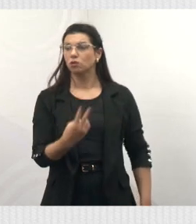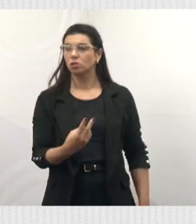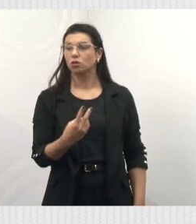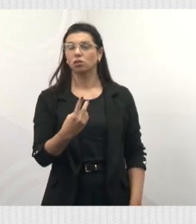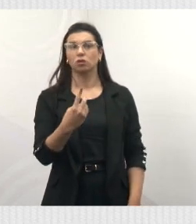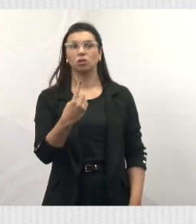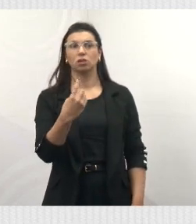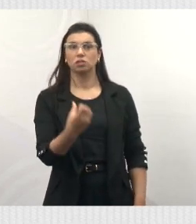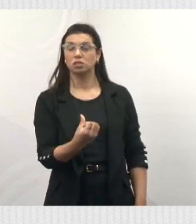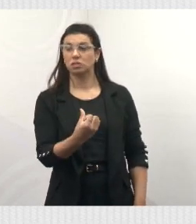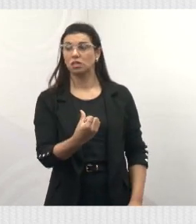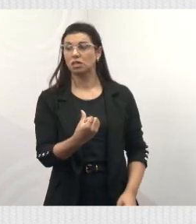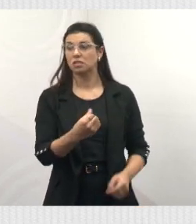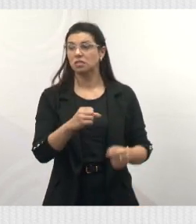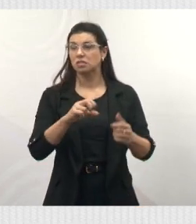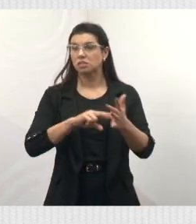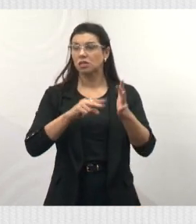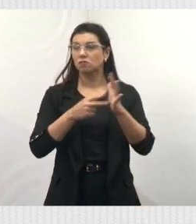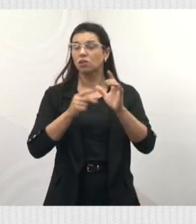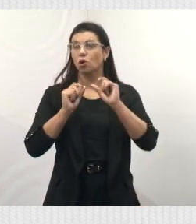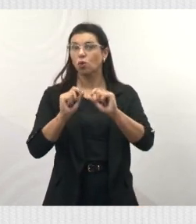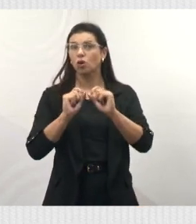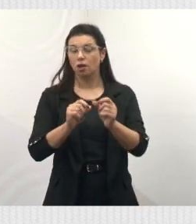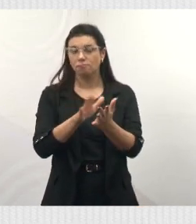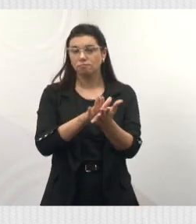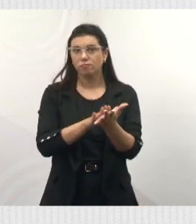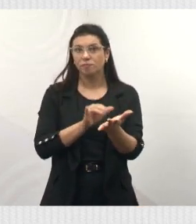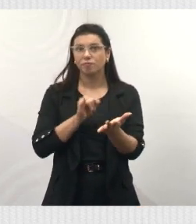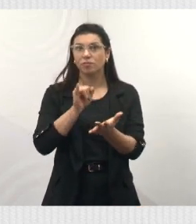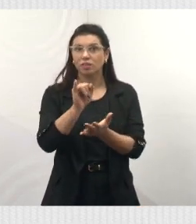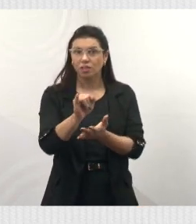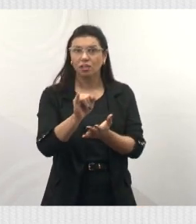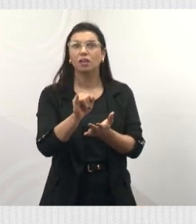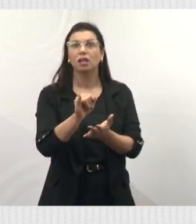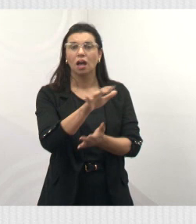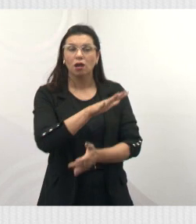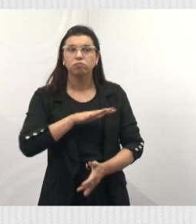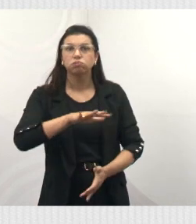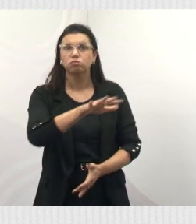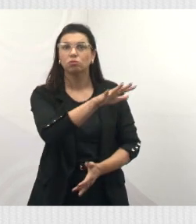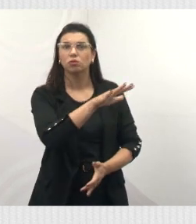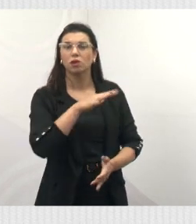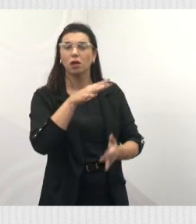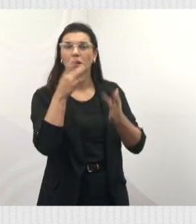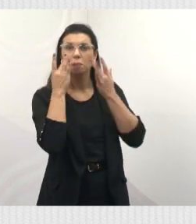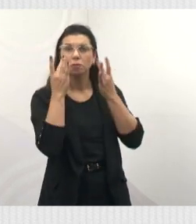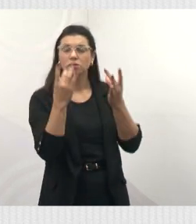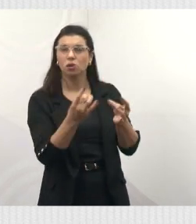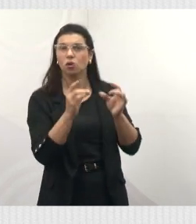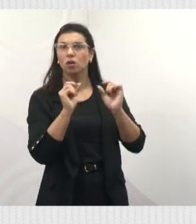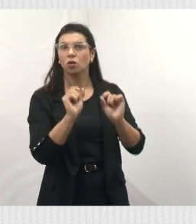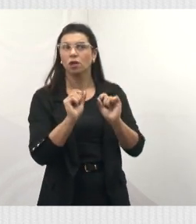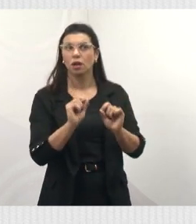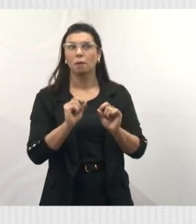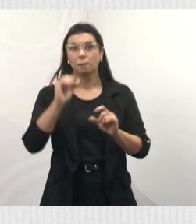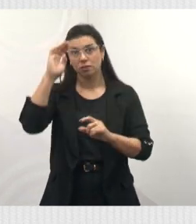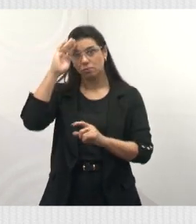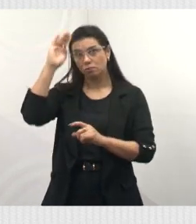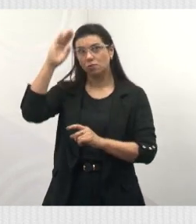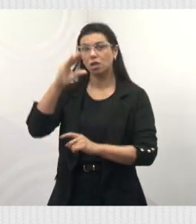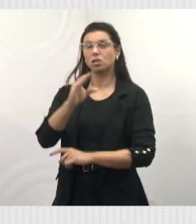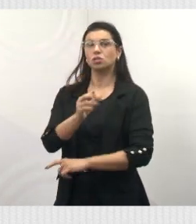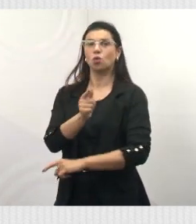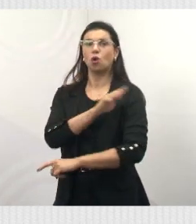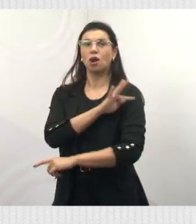desfavorável. Isto faz com que o município seja visto com muita ressalva, principalmente pelos técnicos, pelos auditores